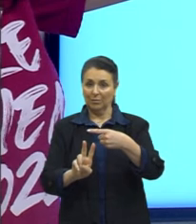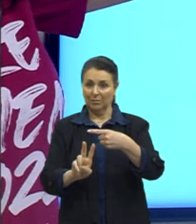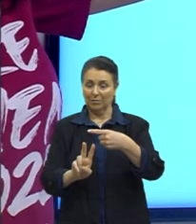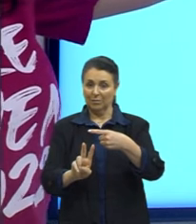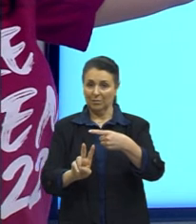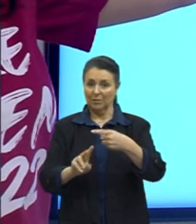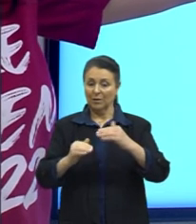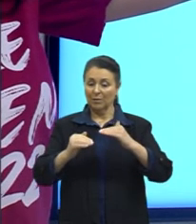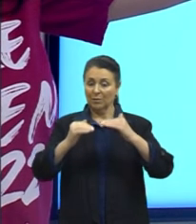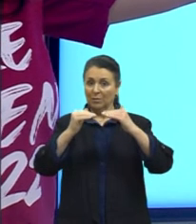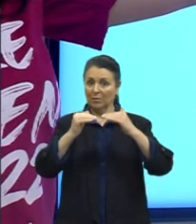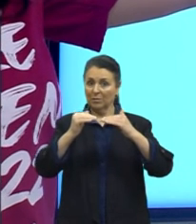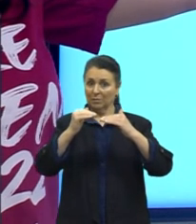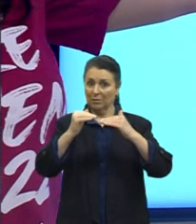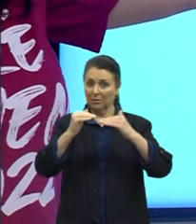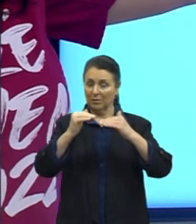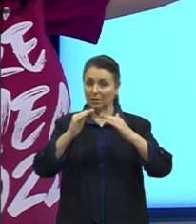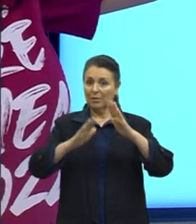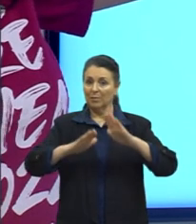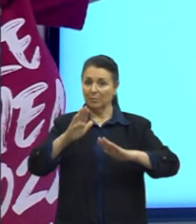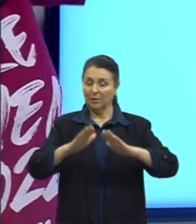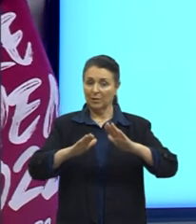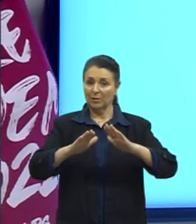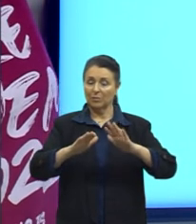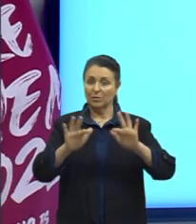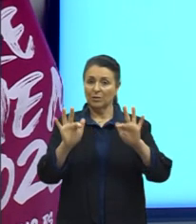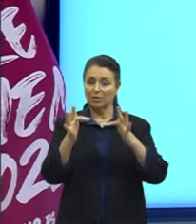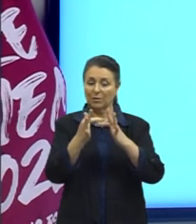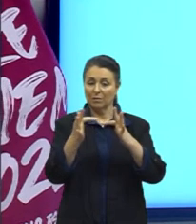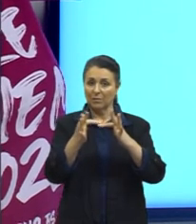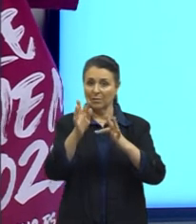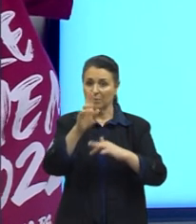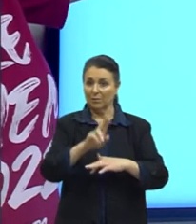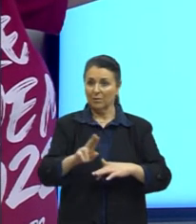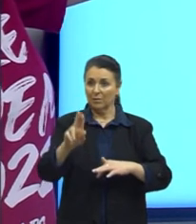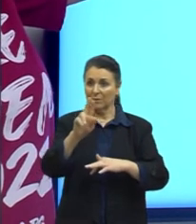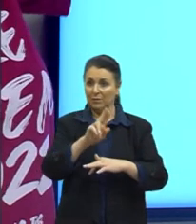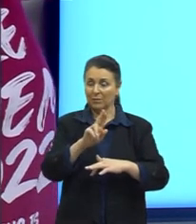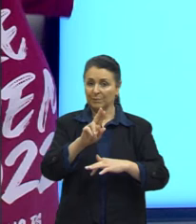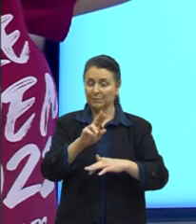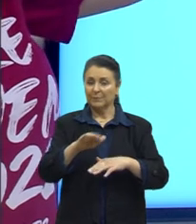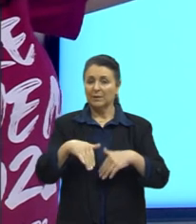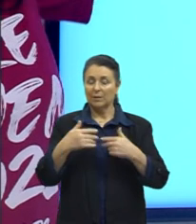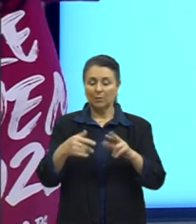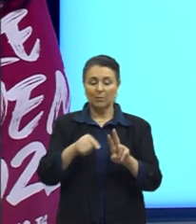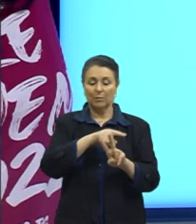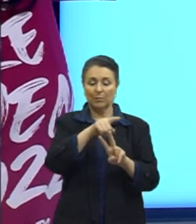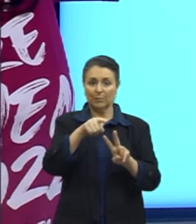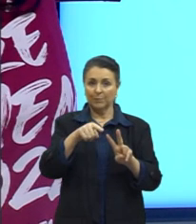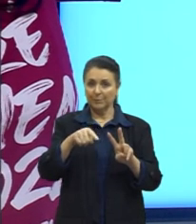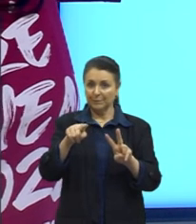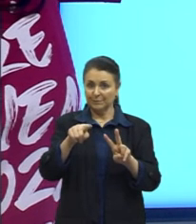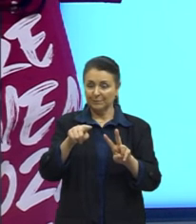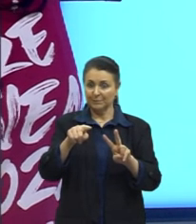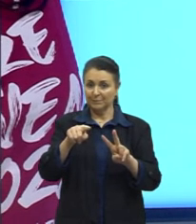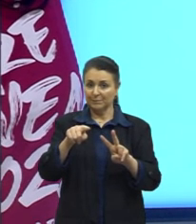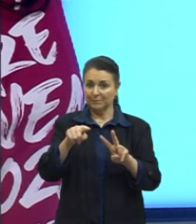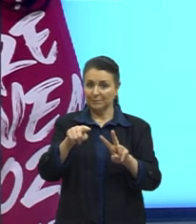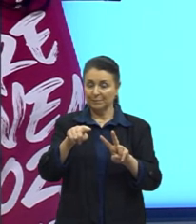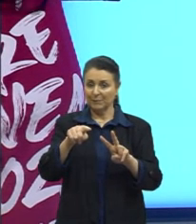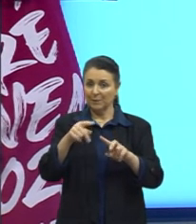depende então da forma que você vai usar né Às vezes a questão fala em meios e às vezes ela